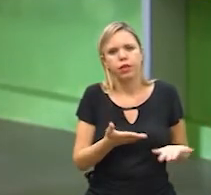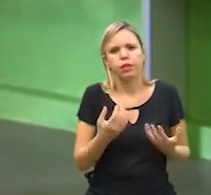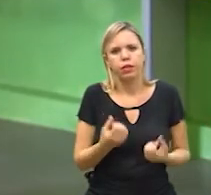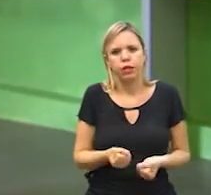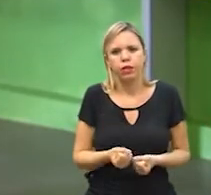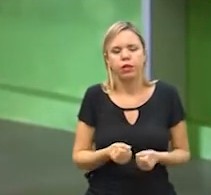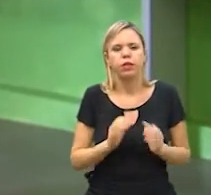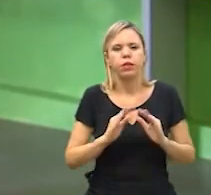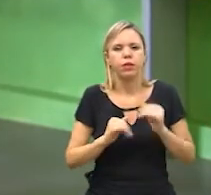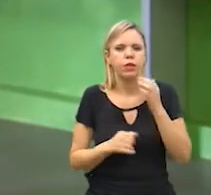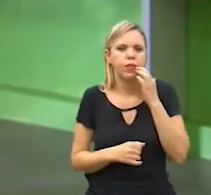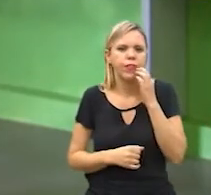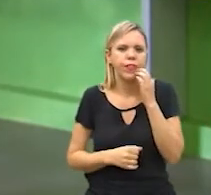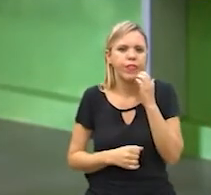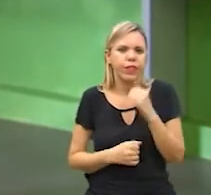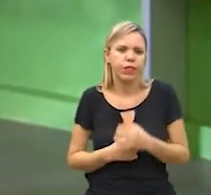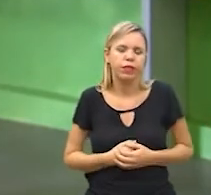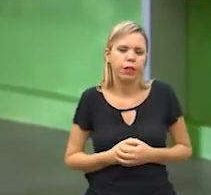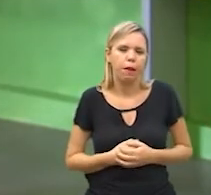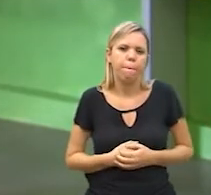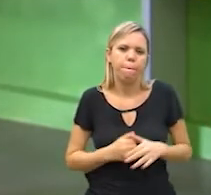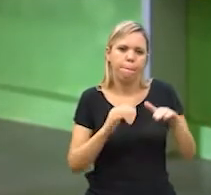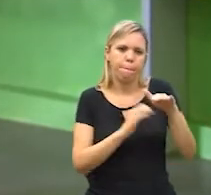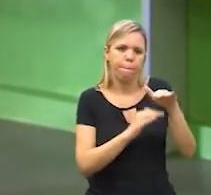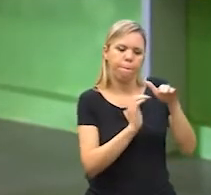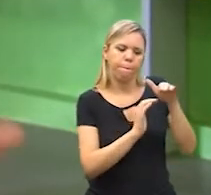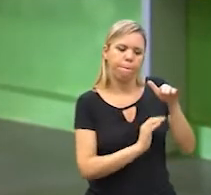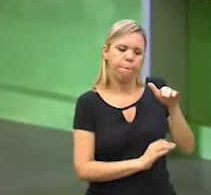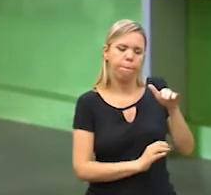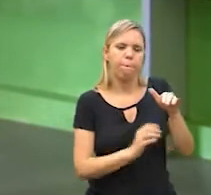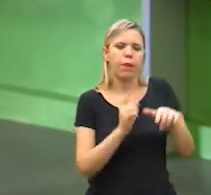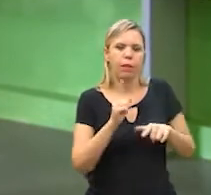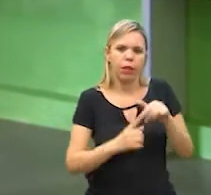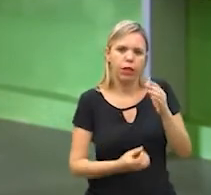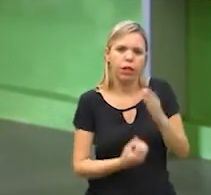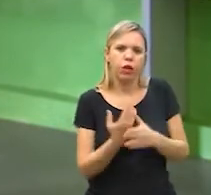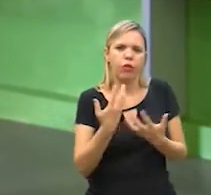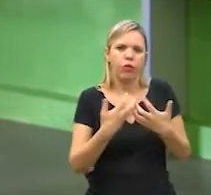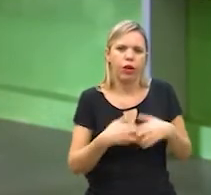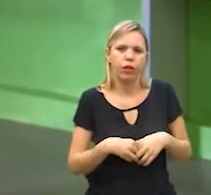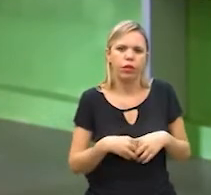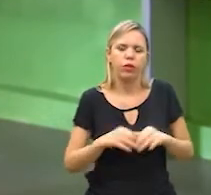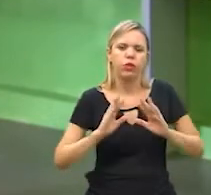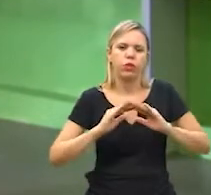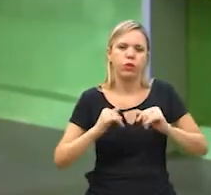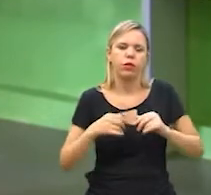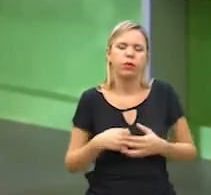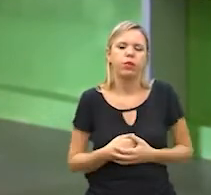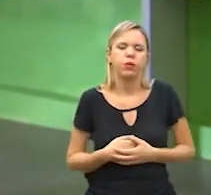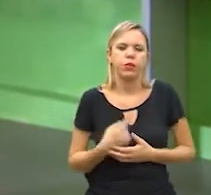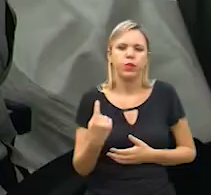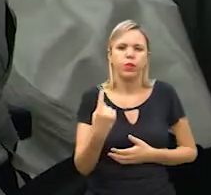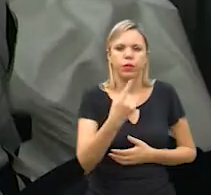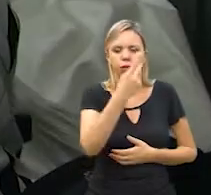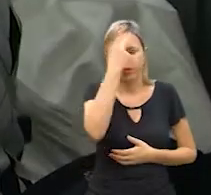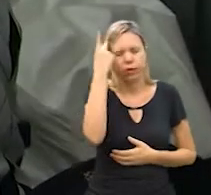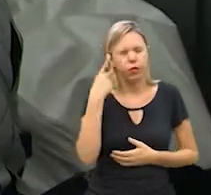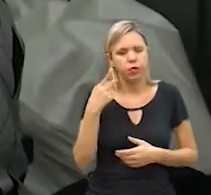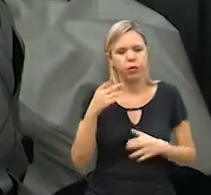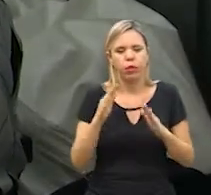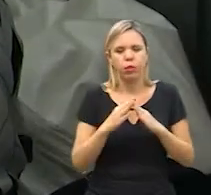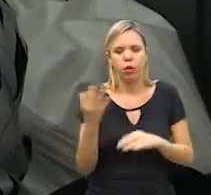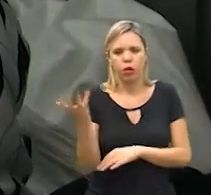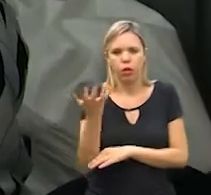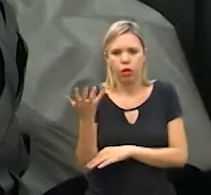prefeitura acolheu essa demanda e o bagageiro é a materialização dessas demandas. Para